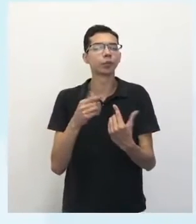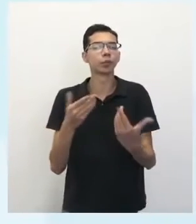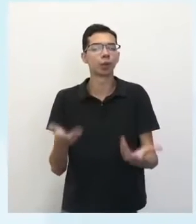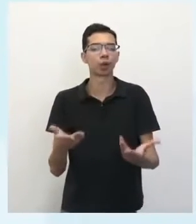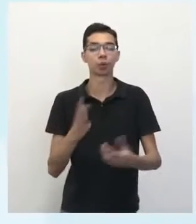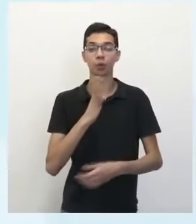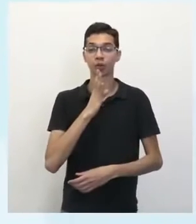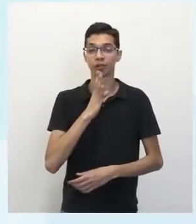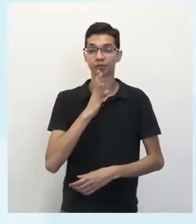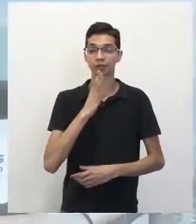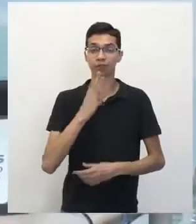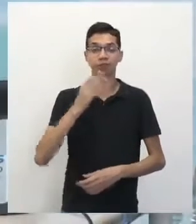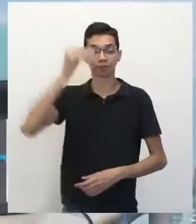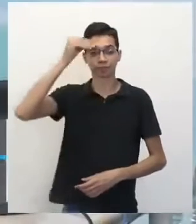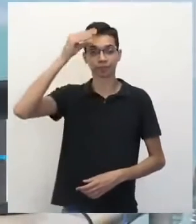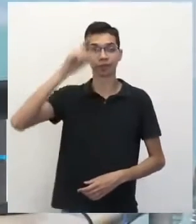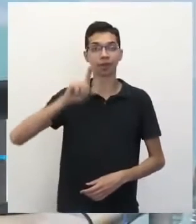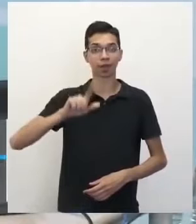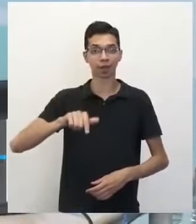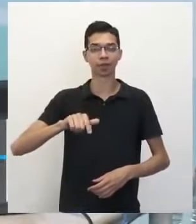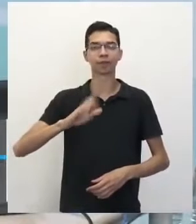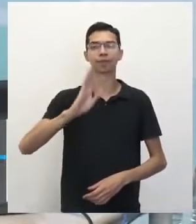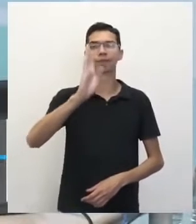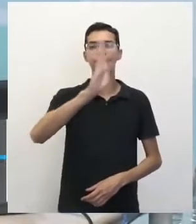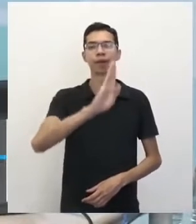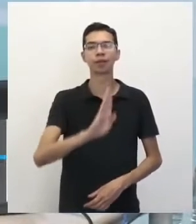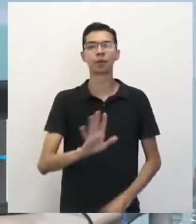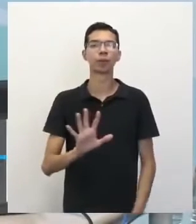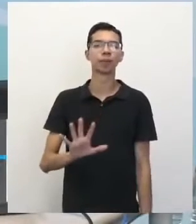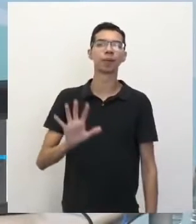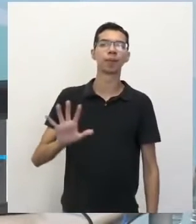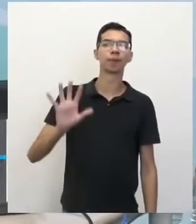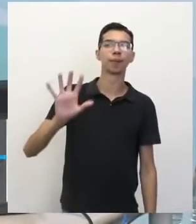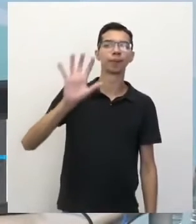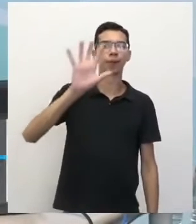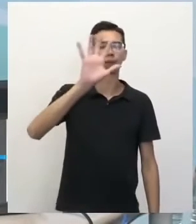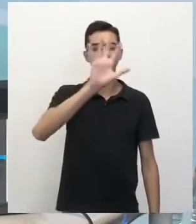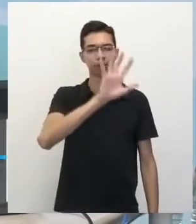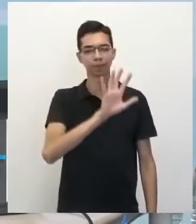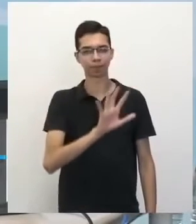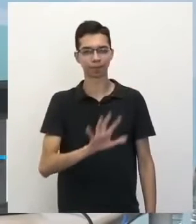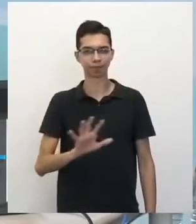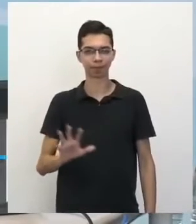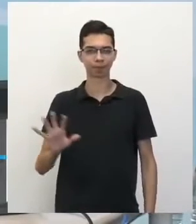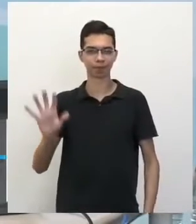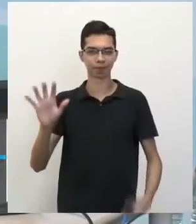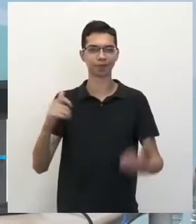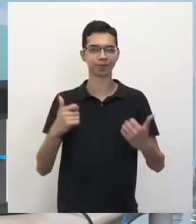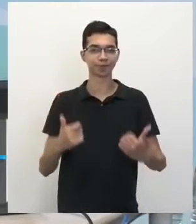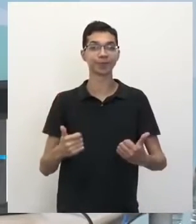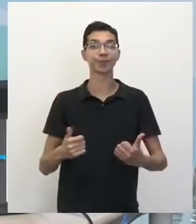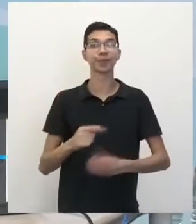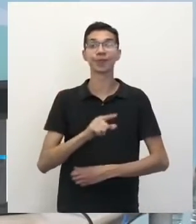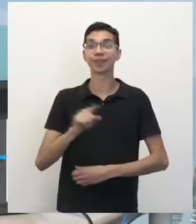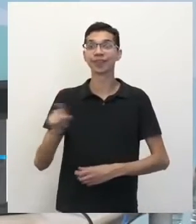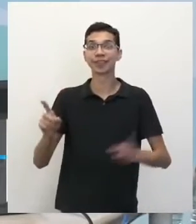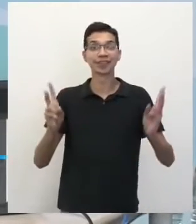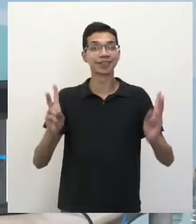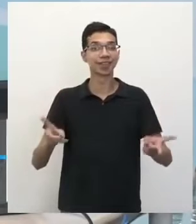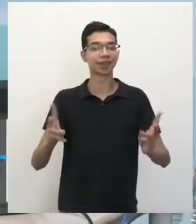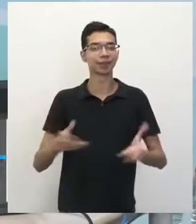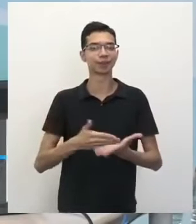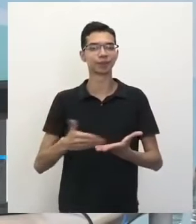territorial do Brasil. E aí, galerinha, como sempre, para vocês introduzirem a aula e já